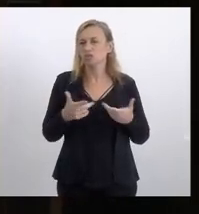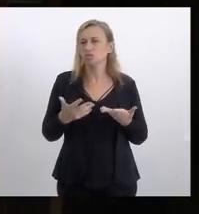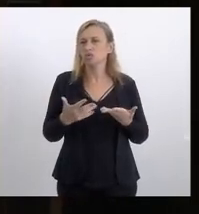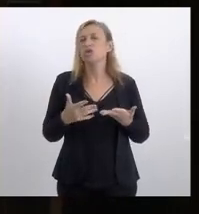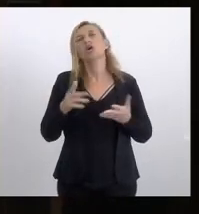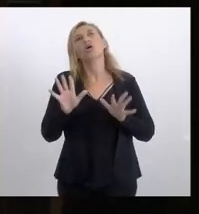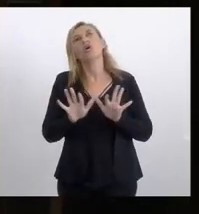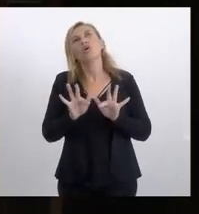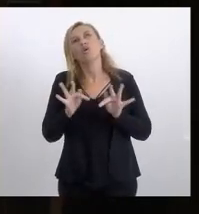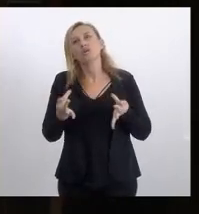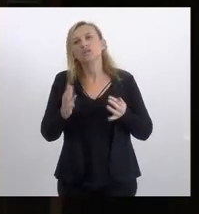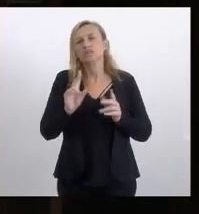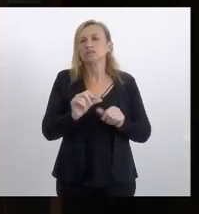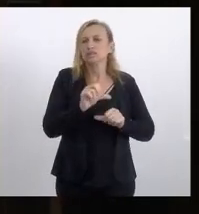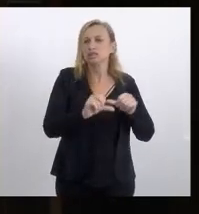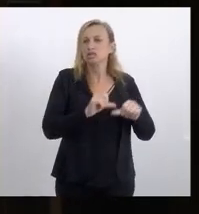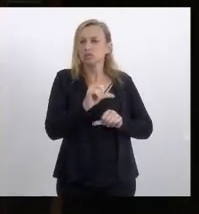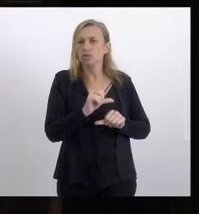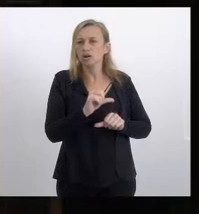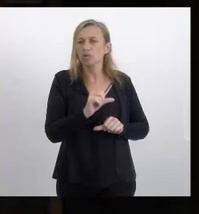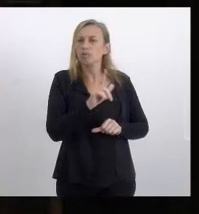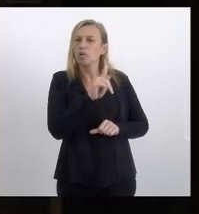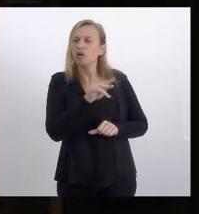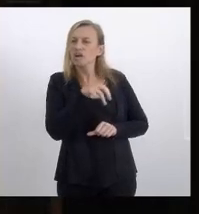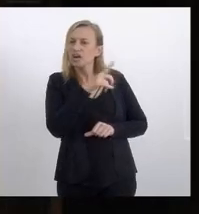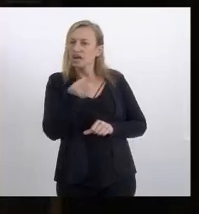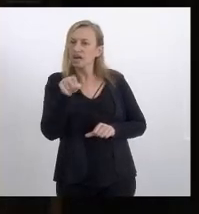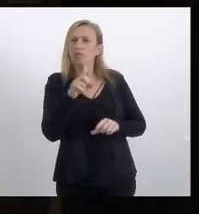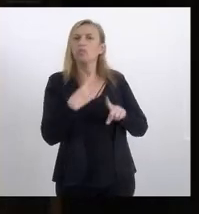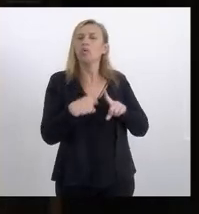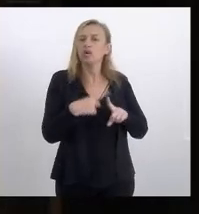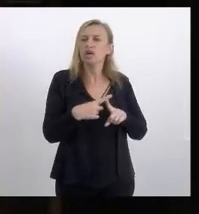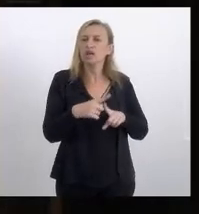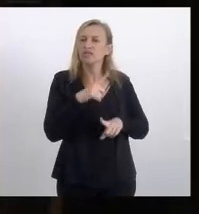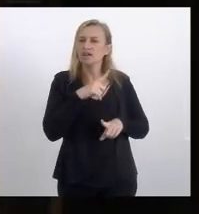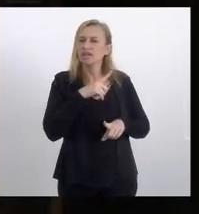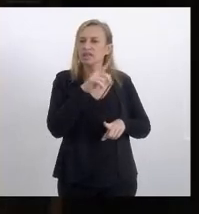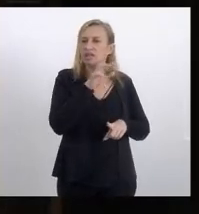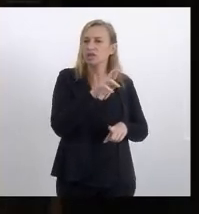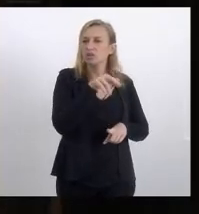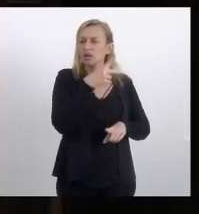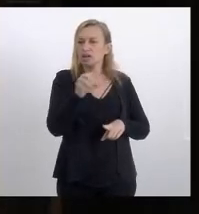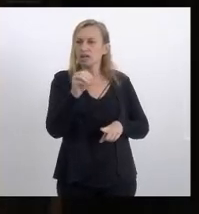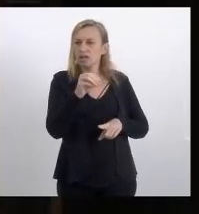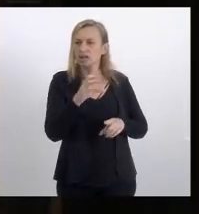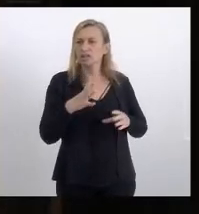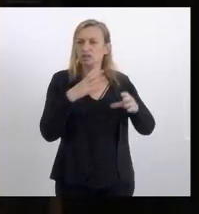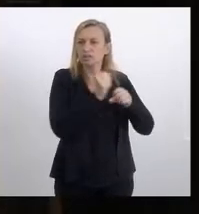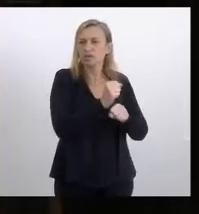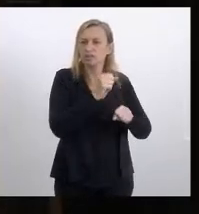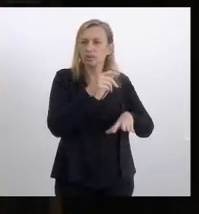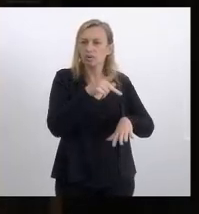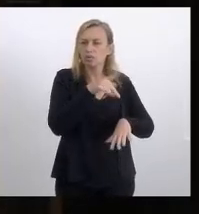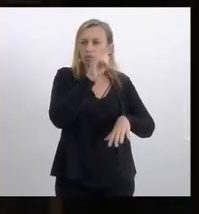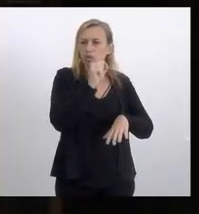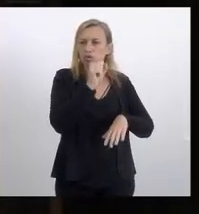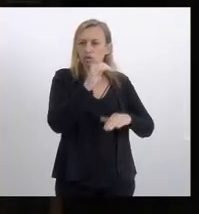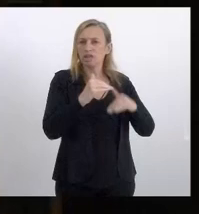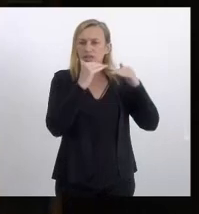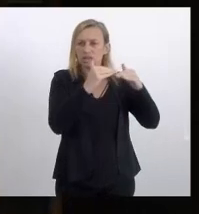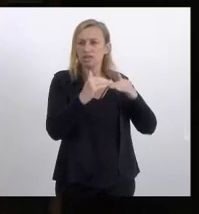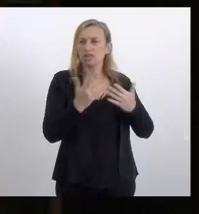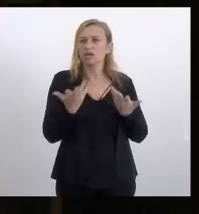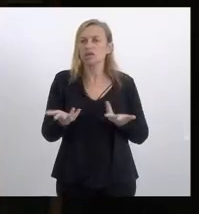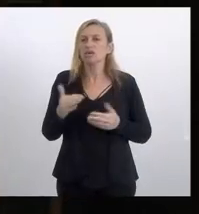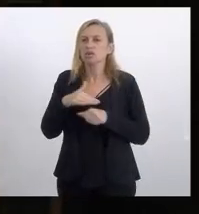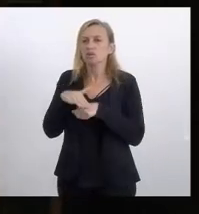simplesmente trocar o adicional na atividade por grama porque porque ele vai ter uma Grand calculada sobre o posto acima então foi